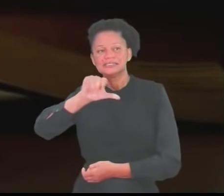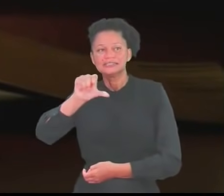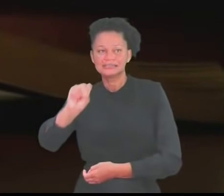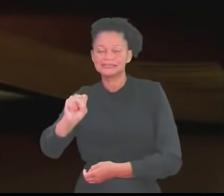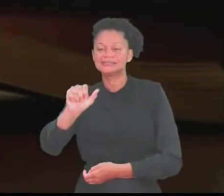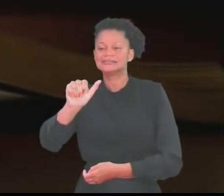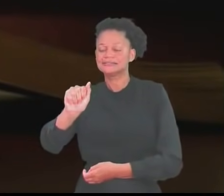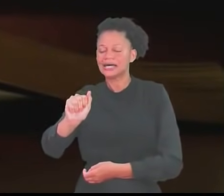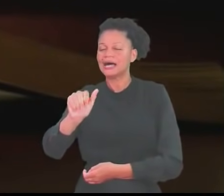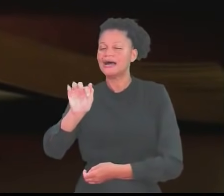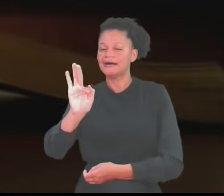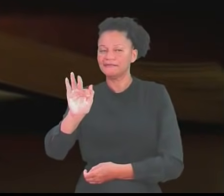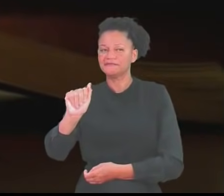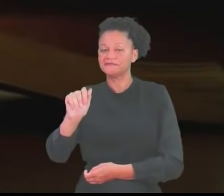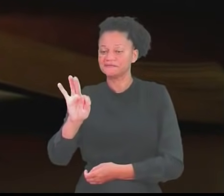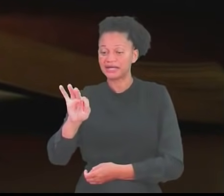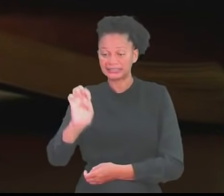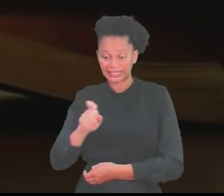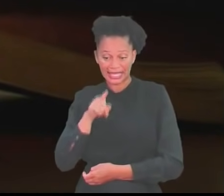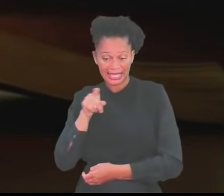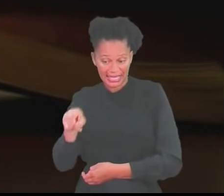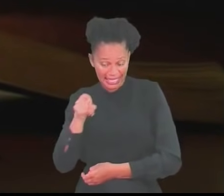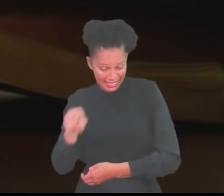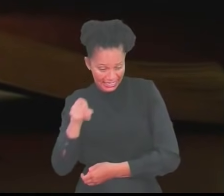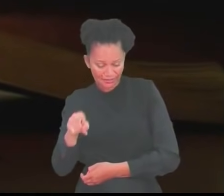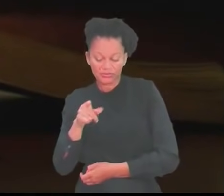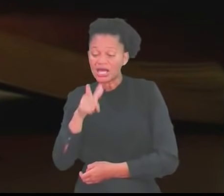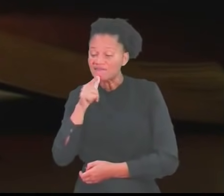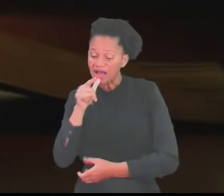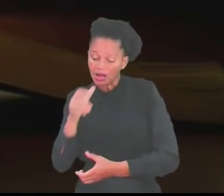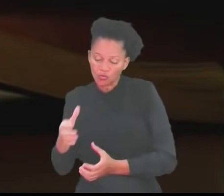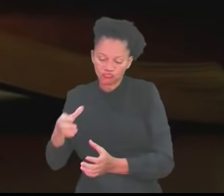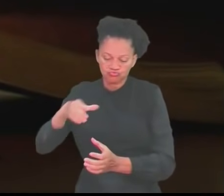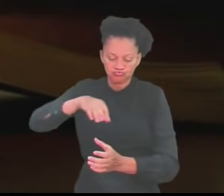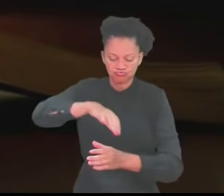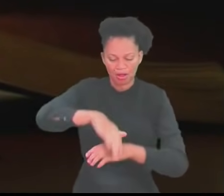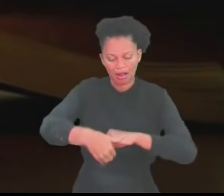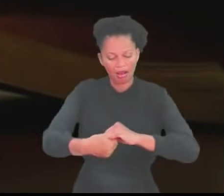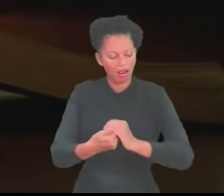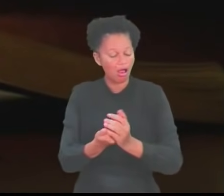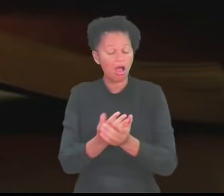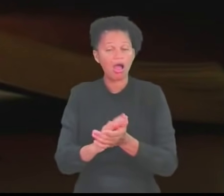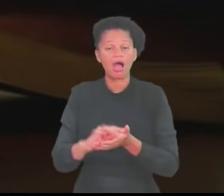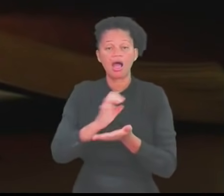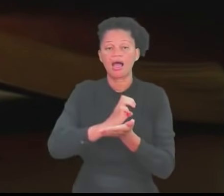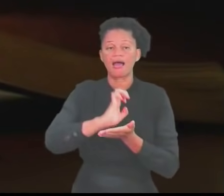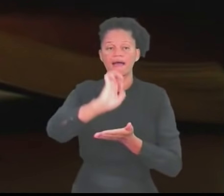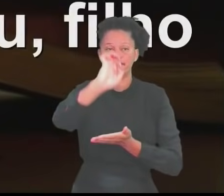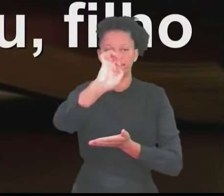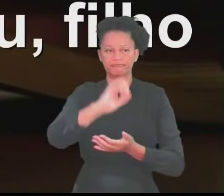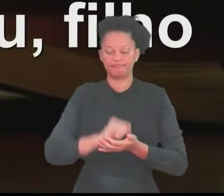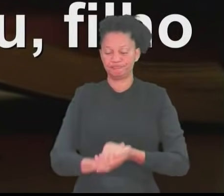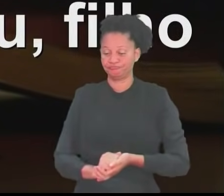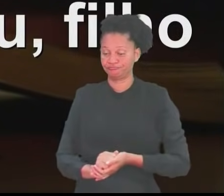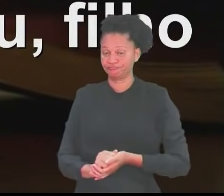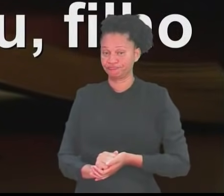que deitava água sobre as mãos de Elias. agora foram procurar o